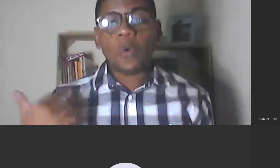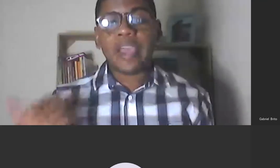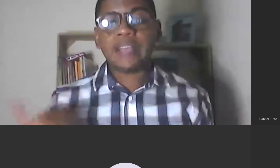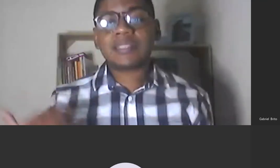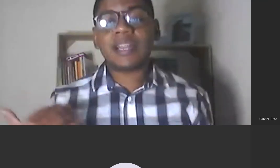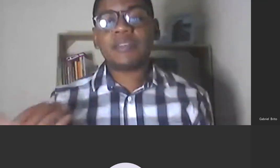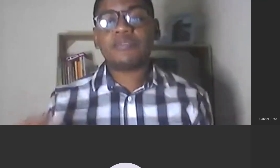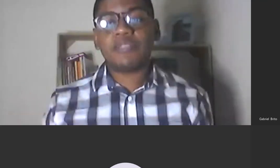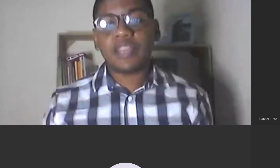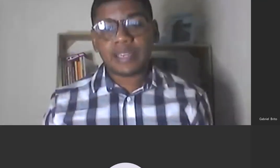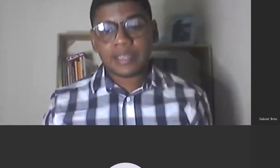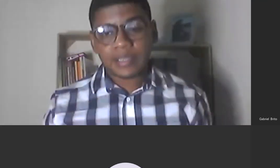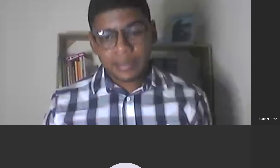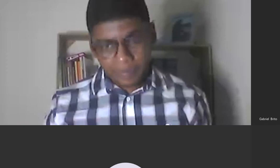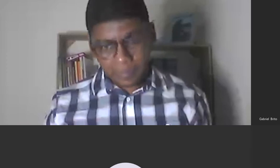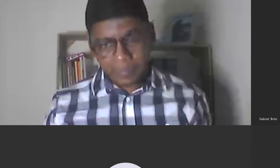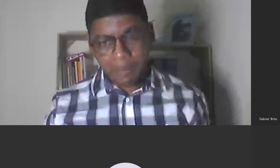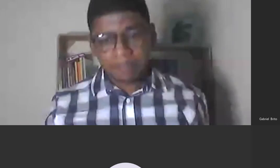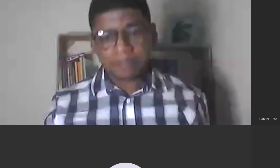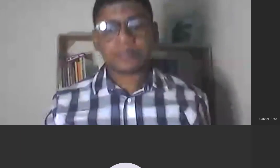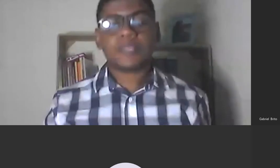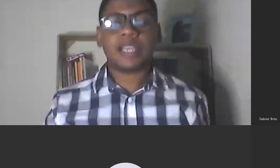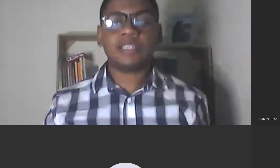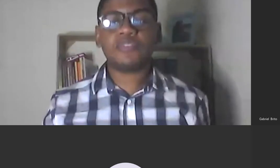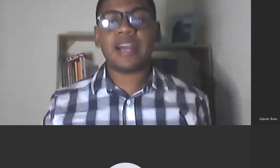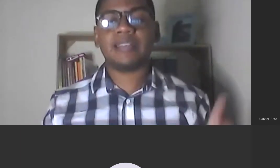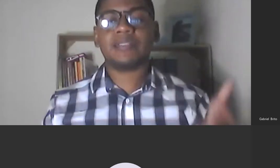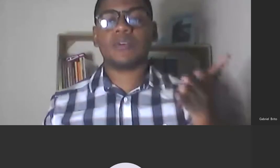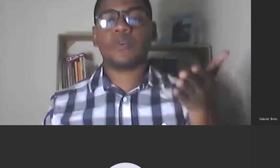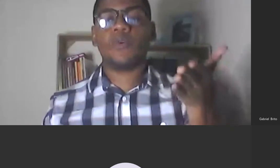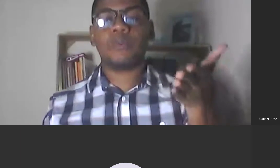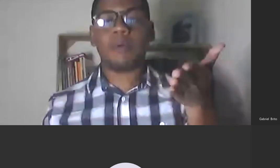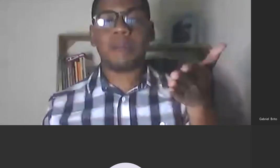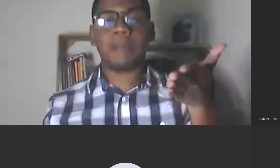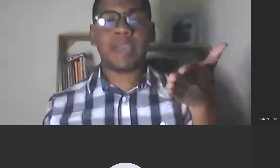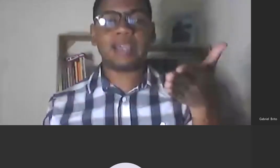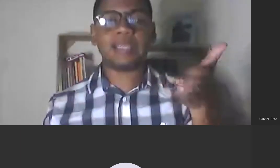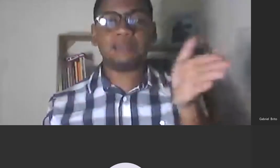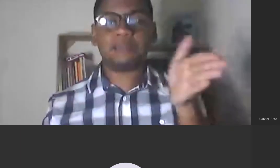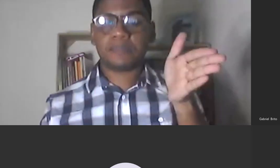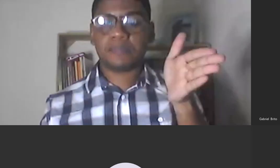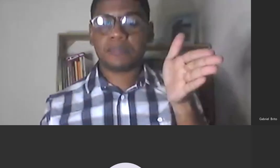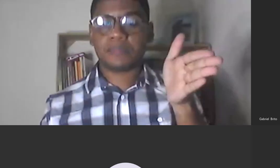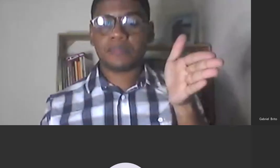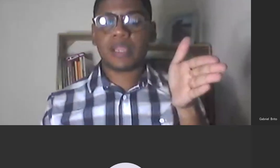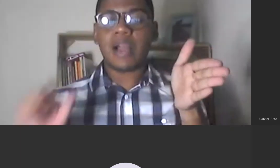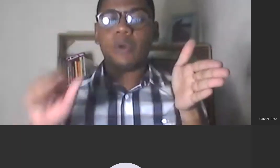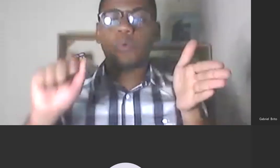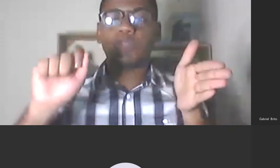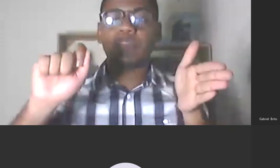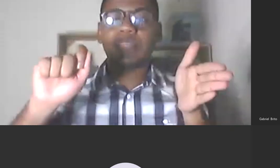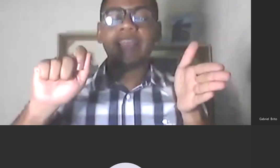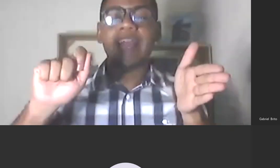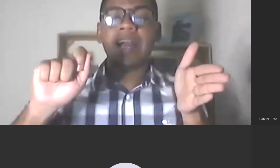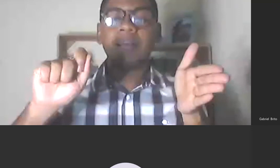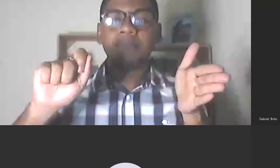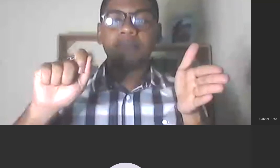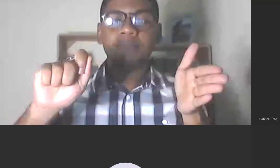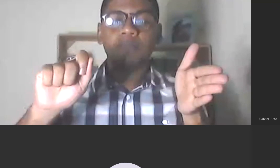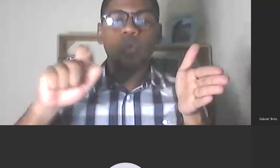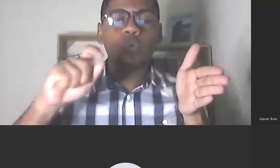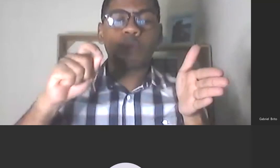anotar ou escrever, tá? O que a gente faz? Uma mão aberta, a outra vai estar